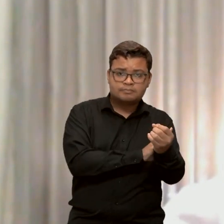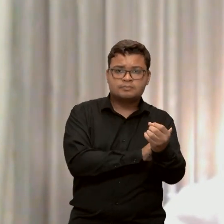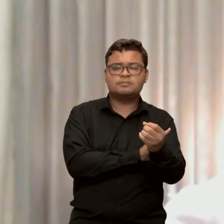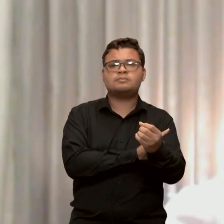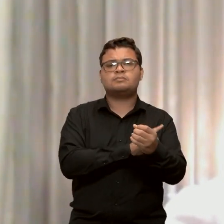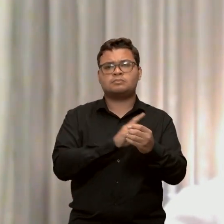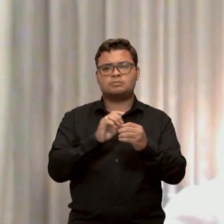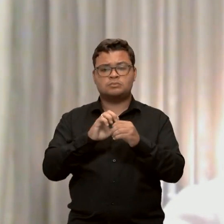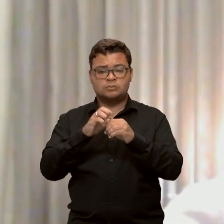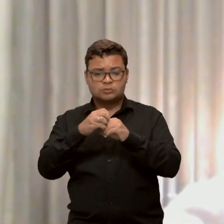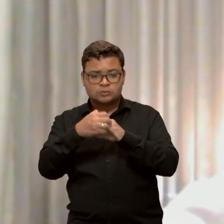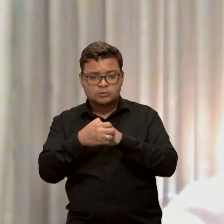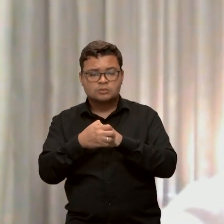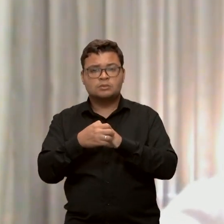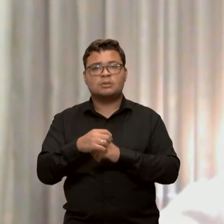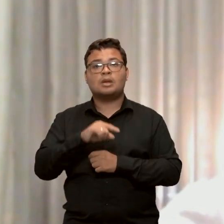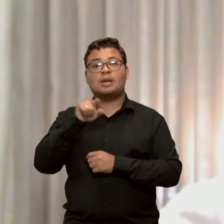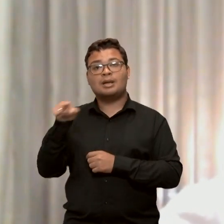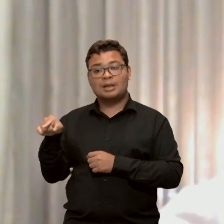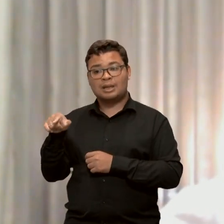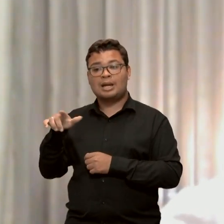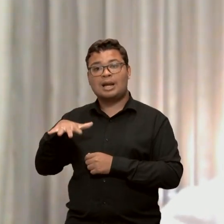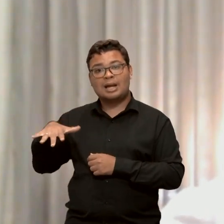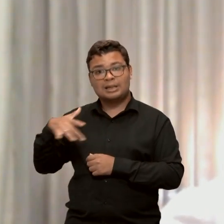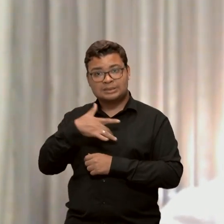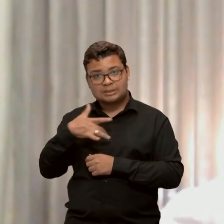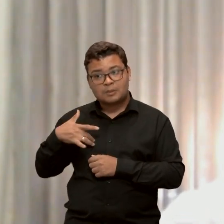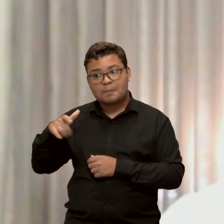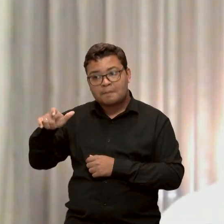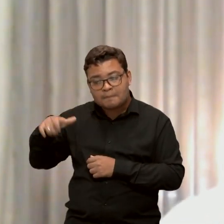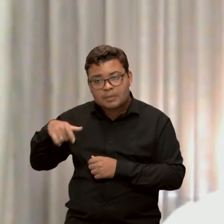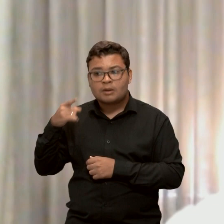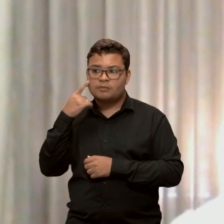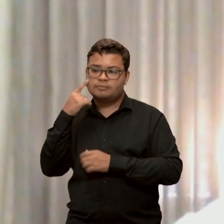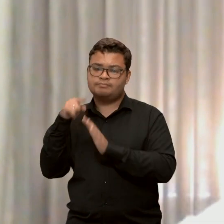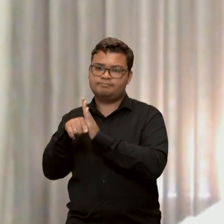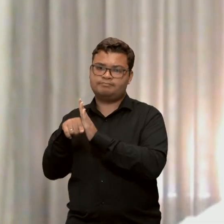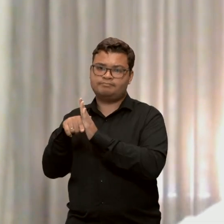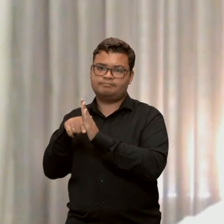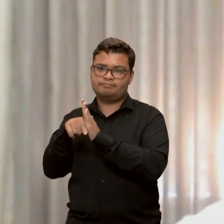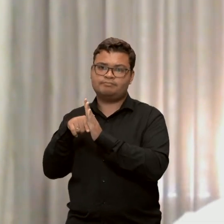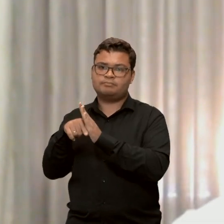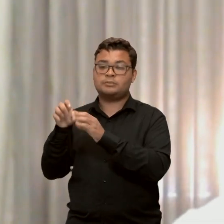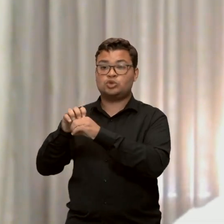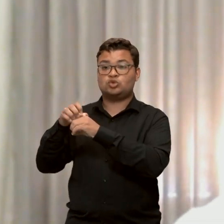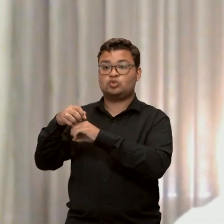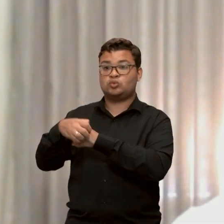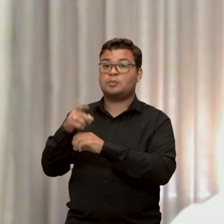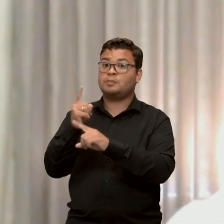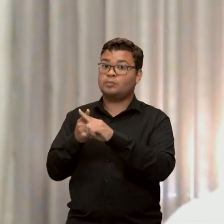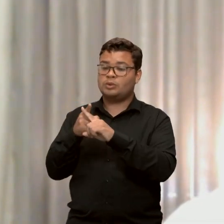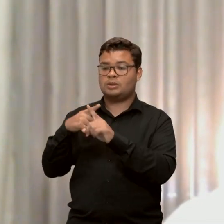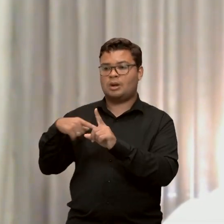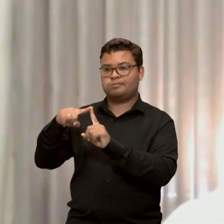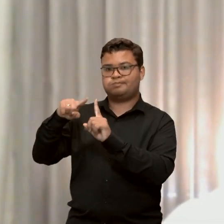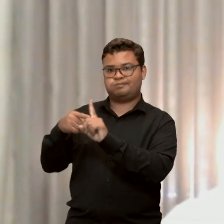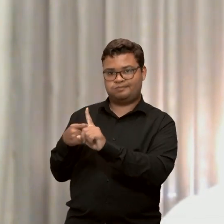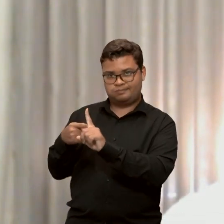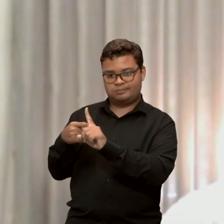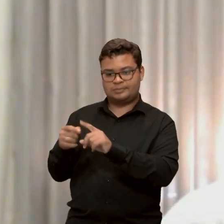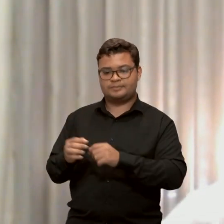consegue fazer sorologia de dengue, chikungunya ou zika, lembrando que a sorologia é disponível no SUS e alguns convênios de